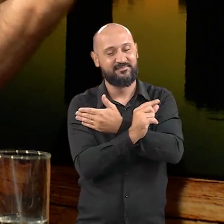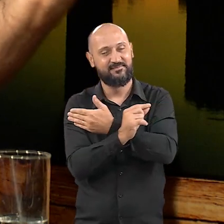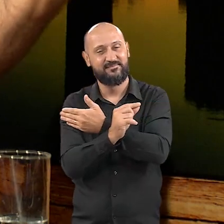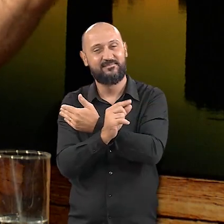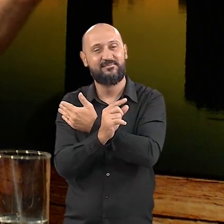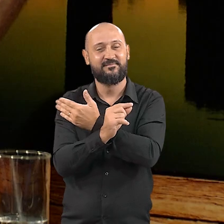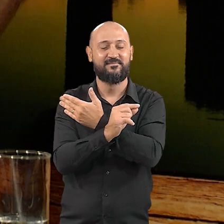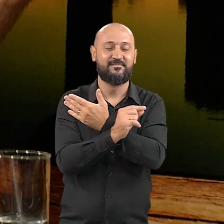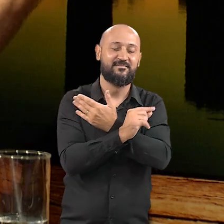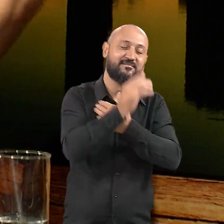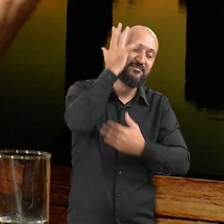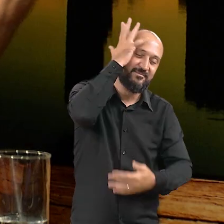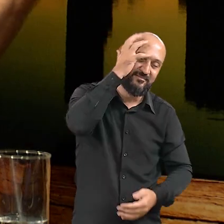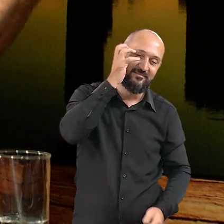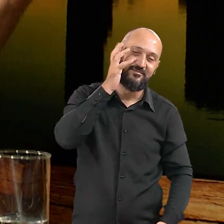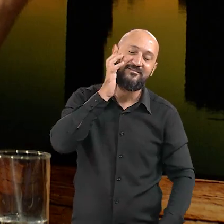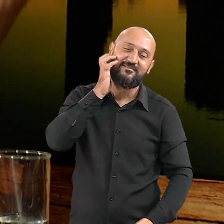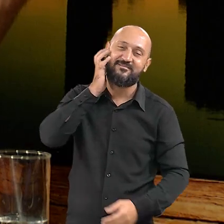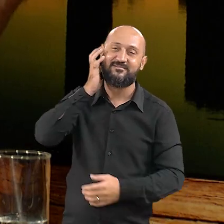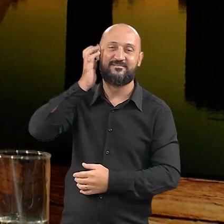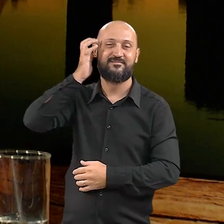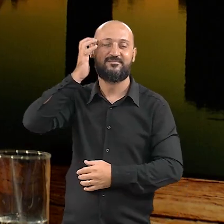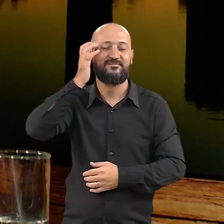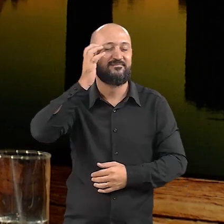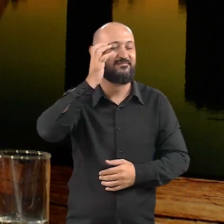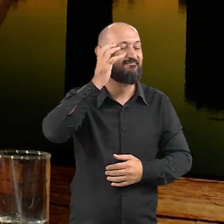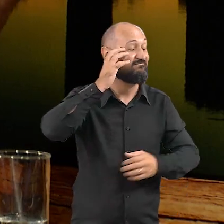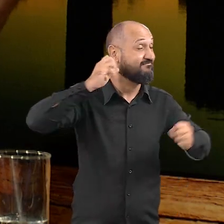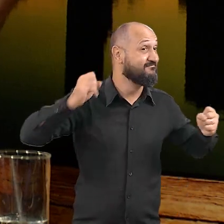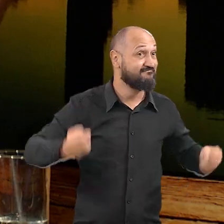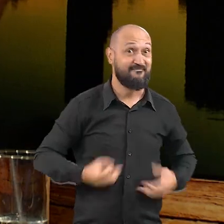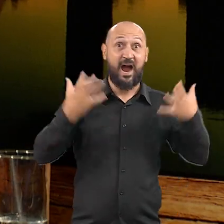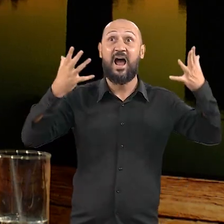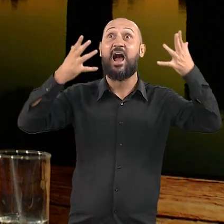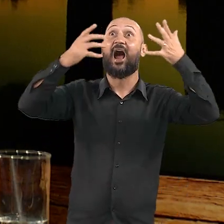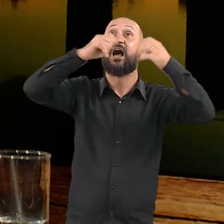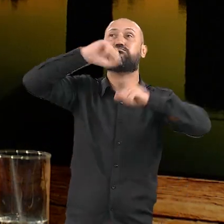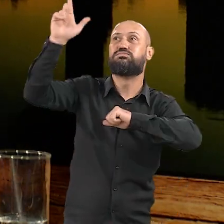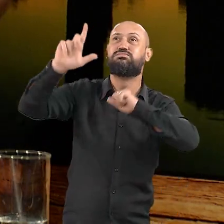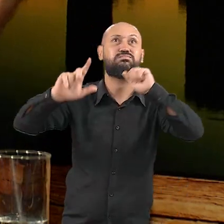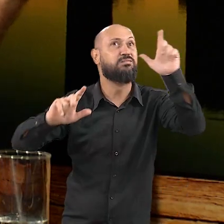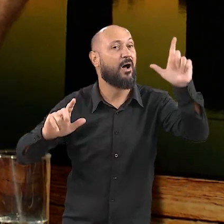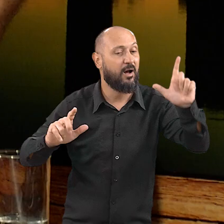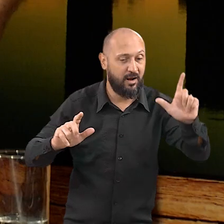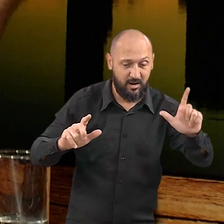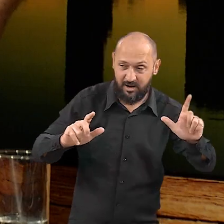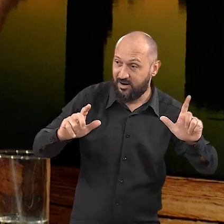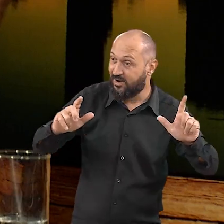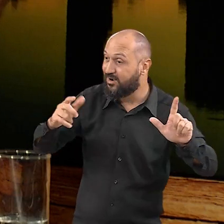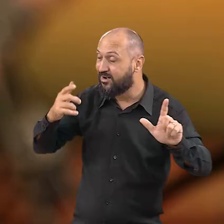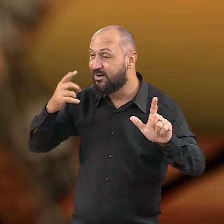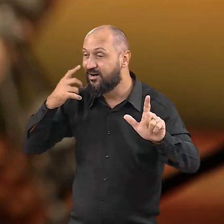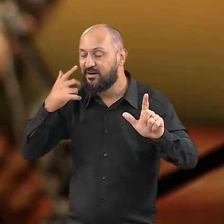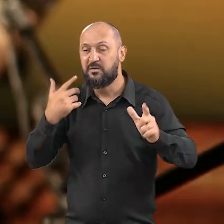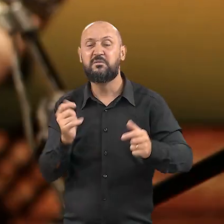Pantanal. Manuel de Barros exagera o azul, o